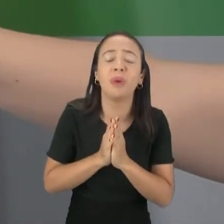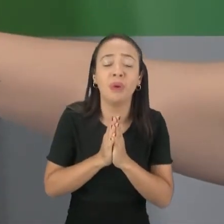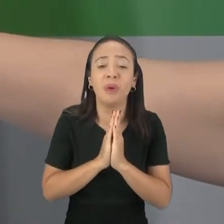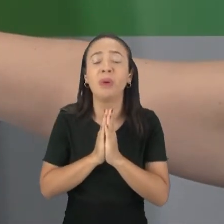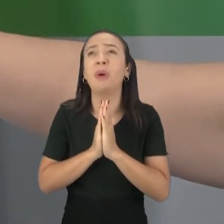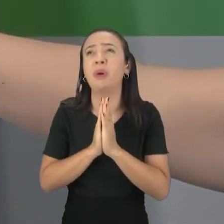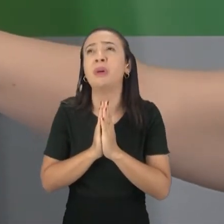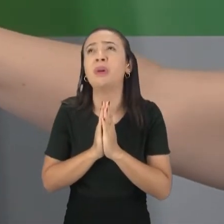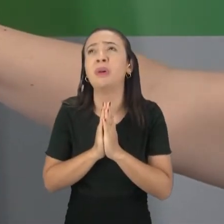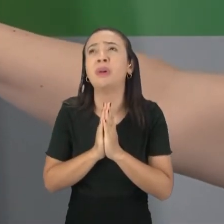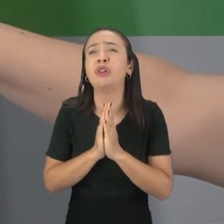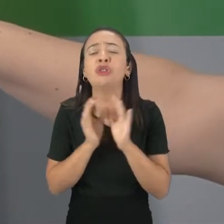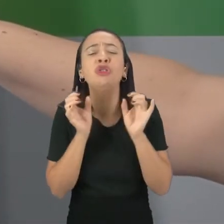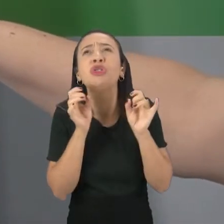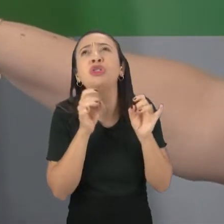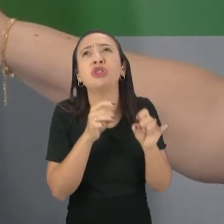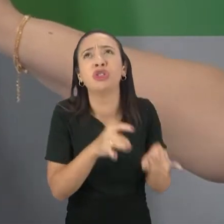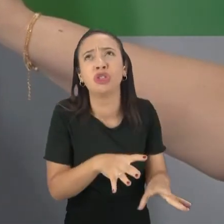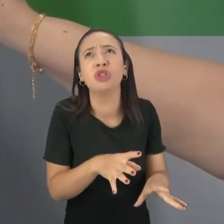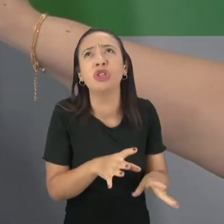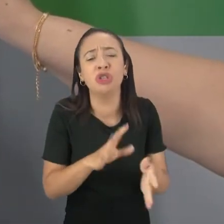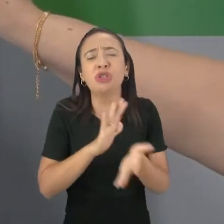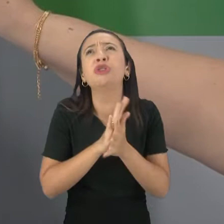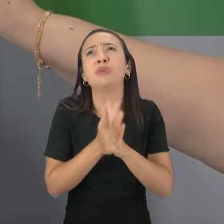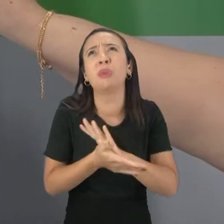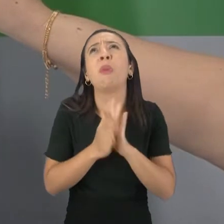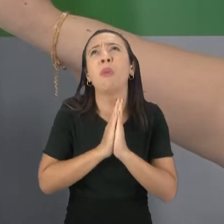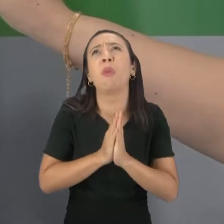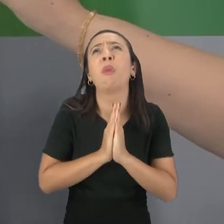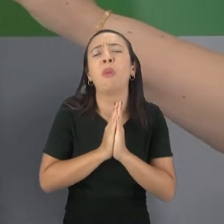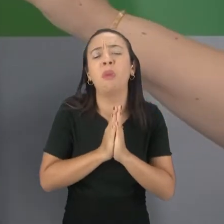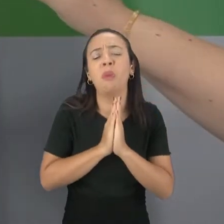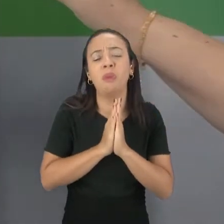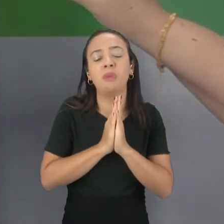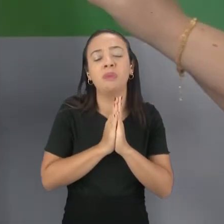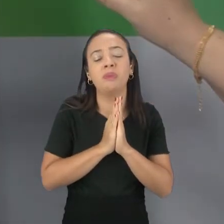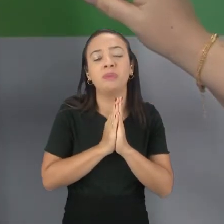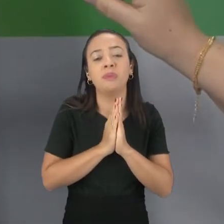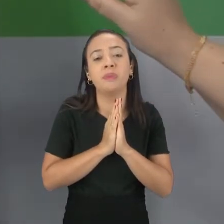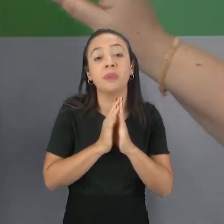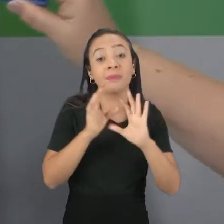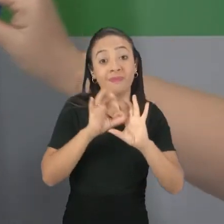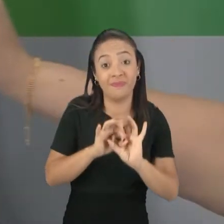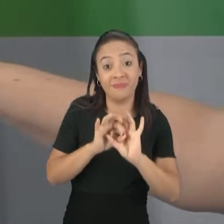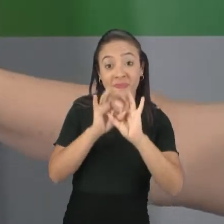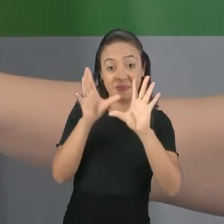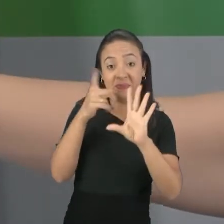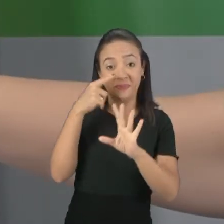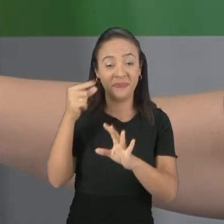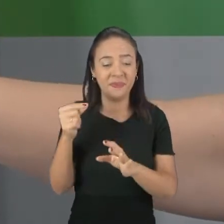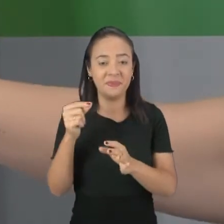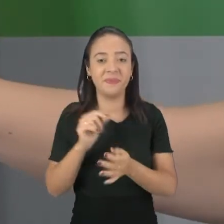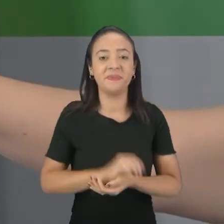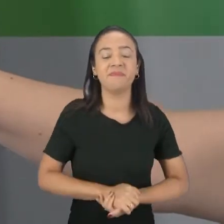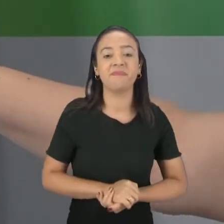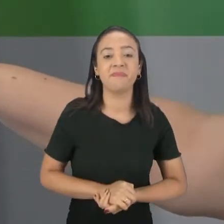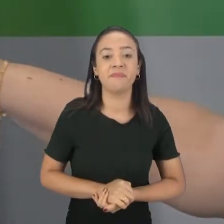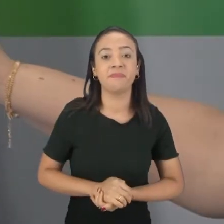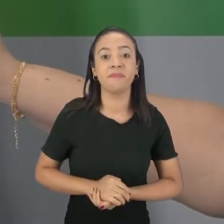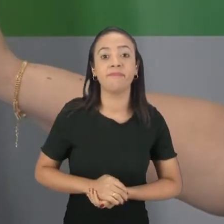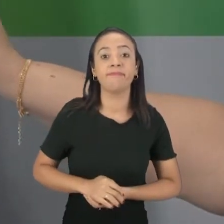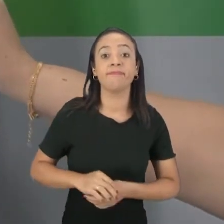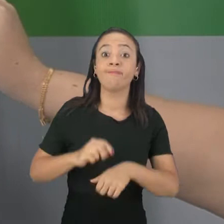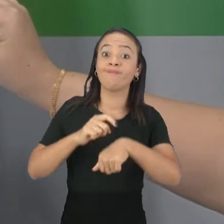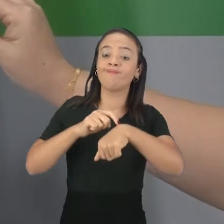leão desistisse de esmagá-lo e deixou que fosse embora. Algum